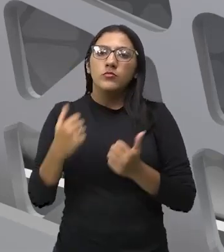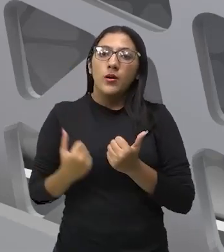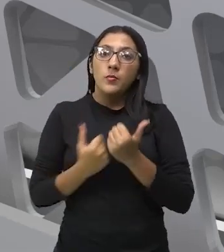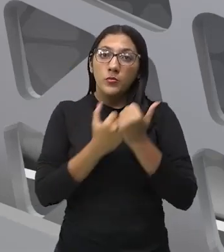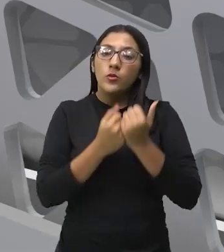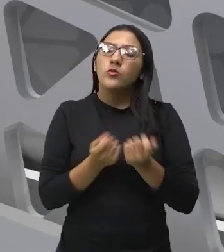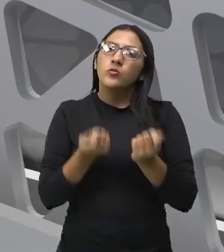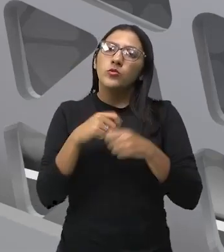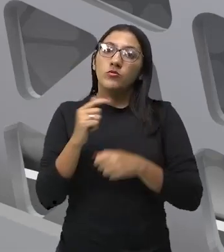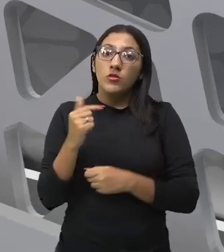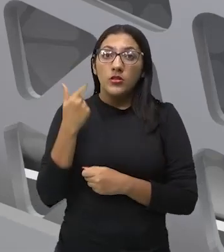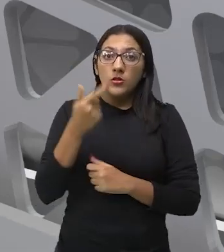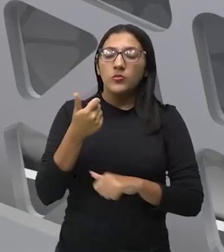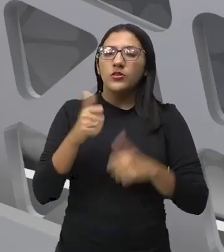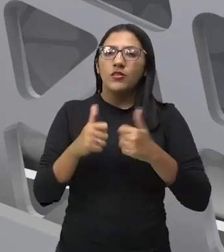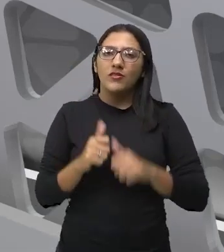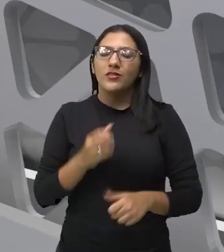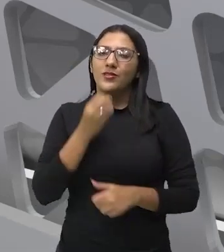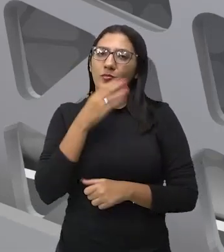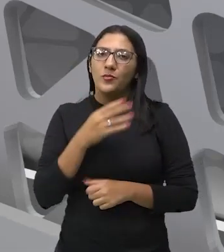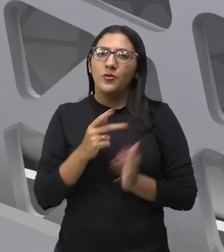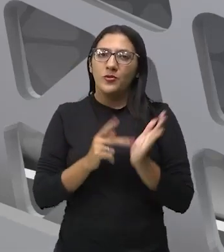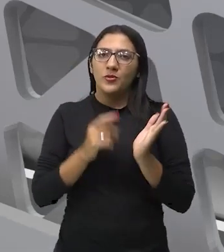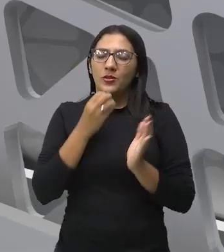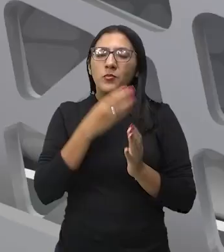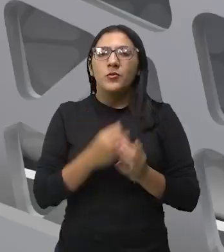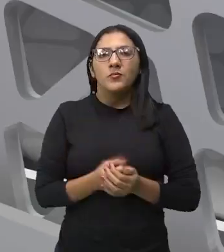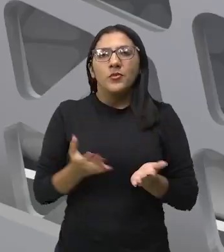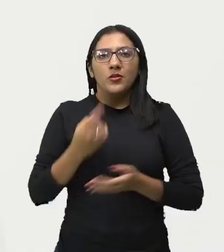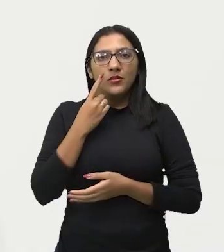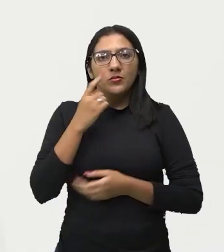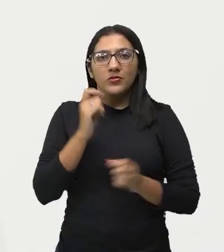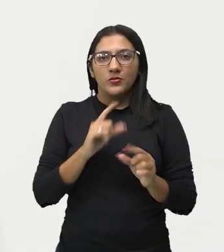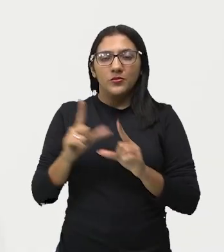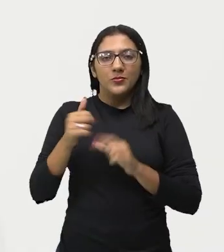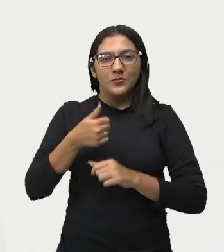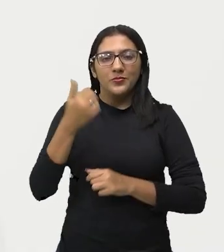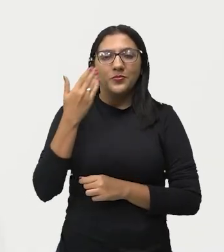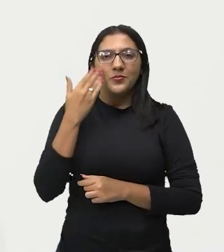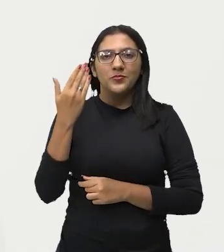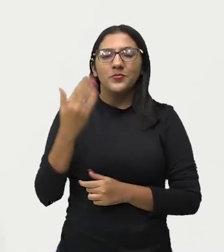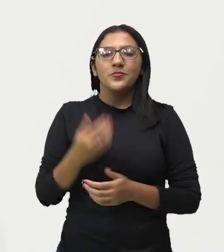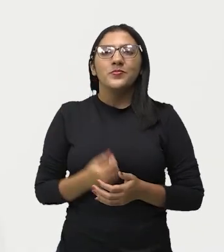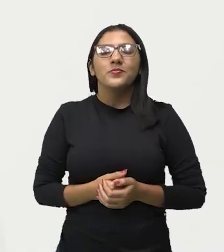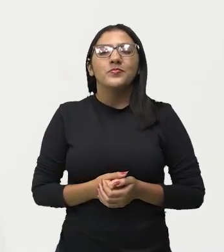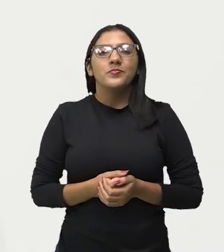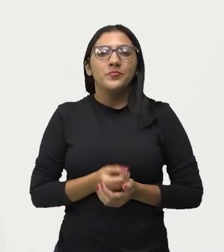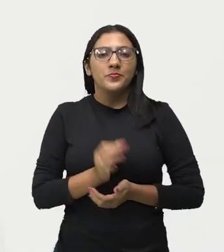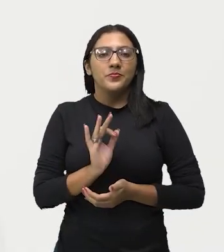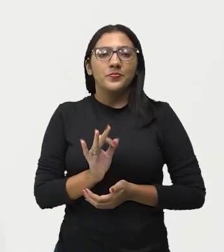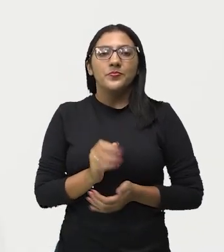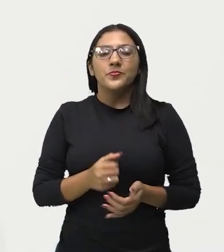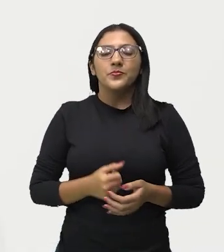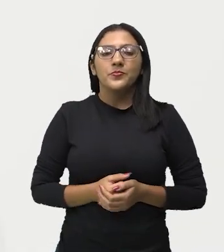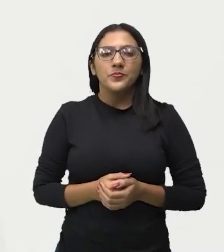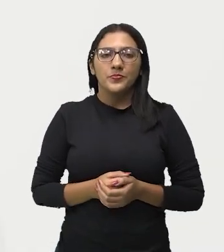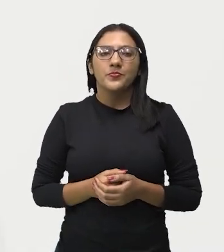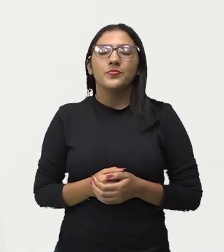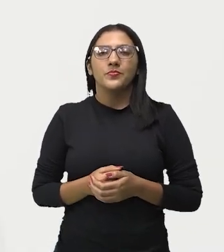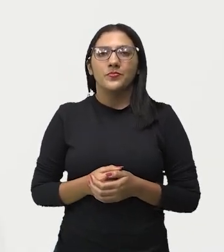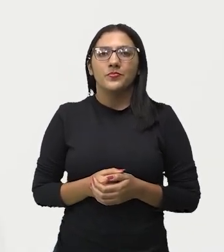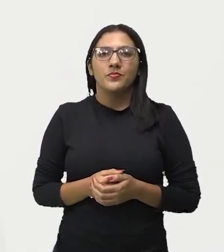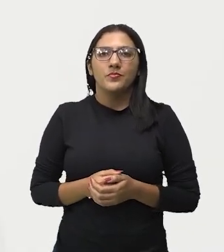fazer uma boa prova, tá legal? Acompanhe comigo aí nossa primeira cartela de revisão. Bom, alunos, ao